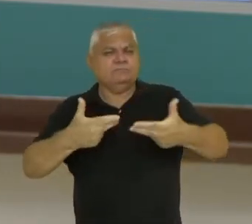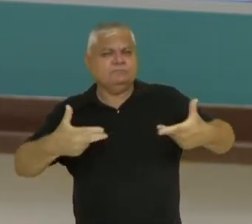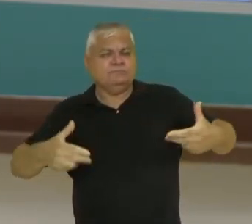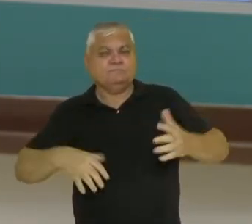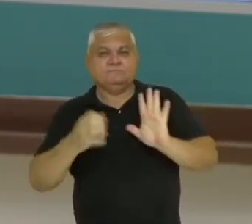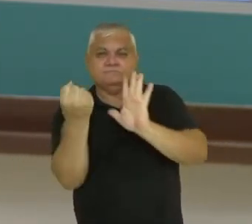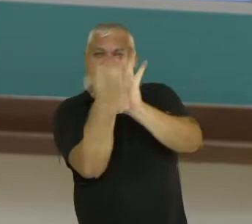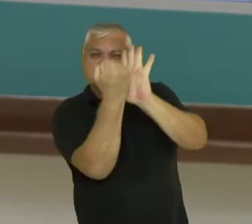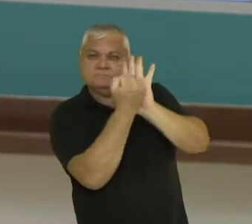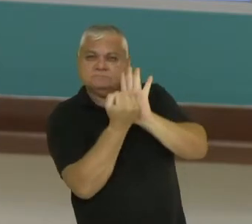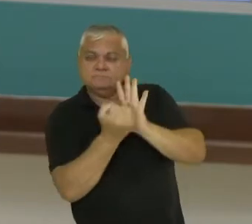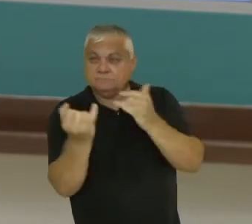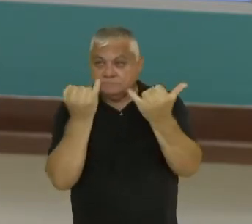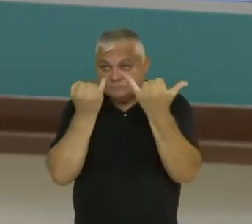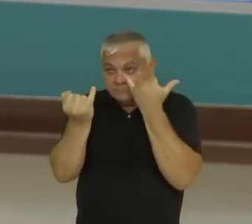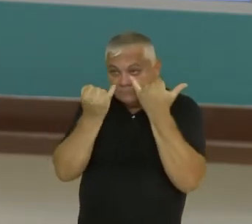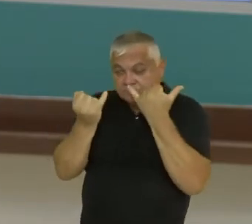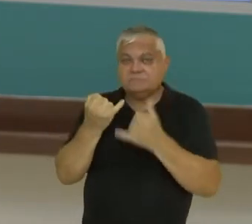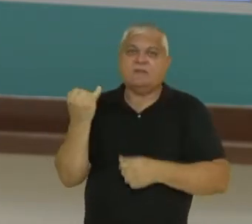símbolos.